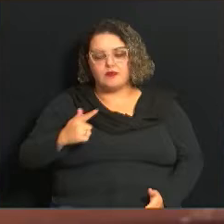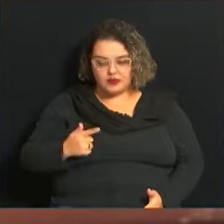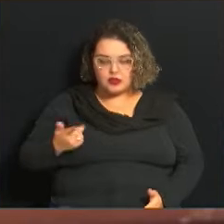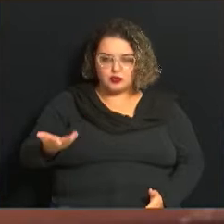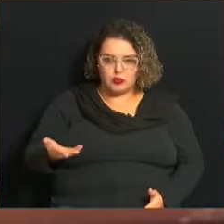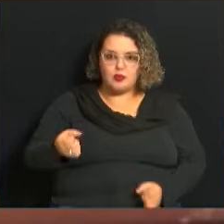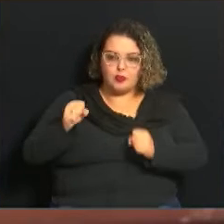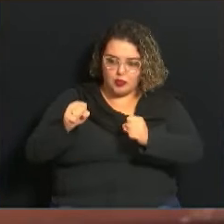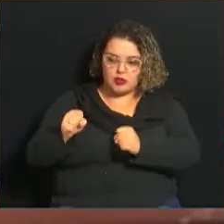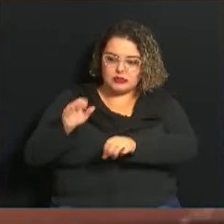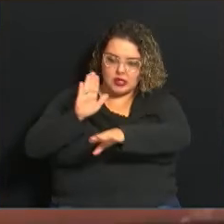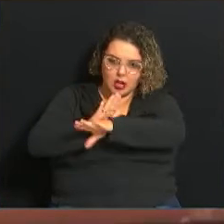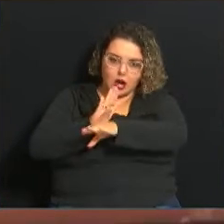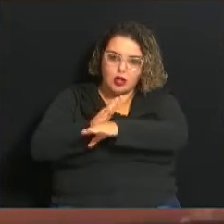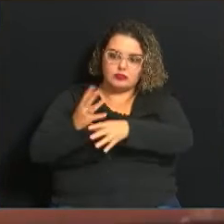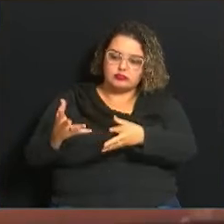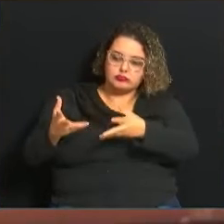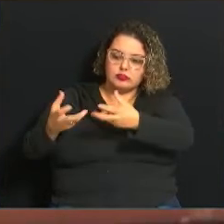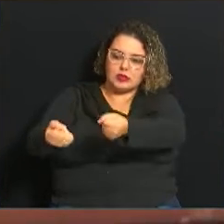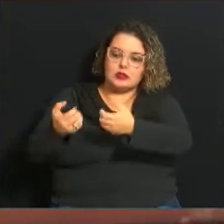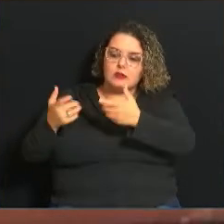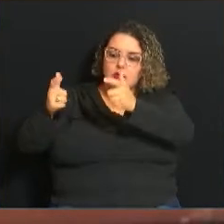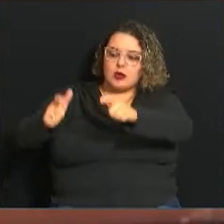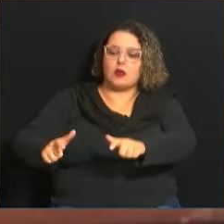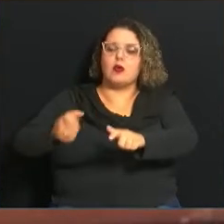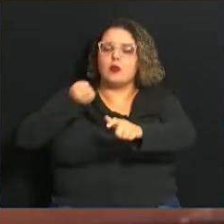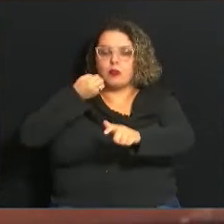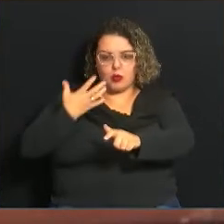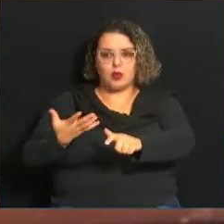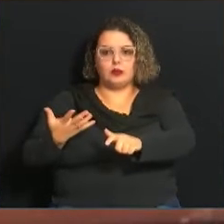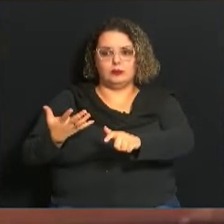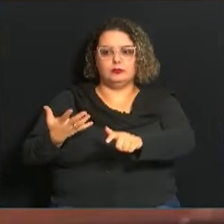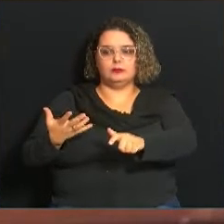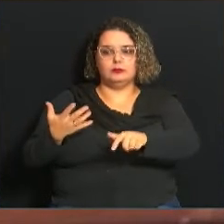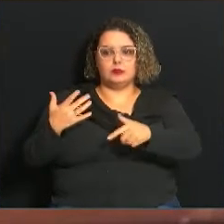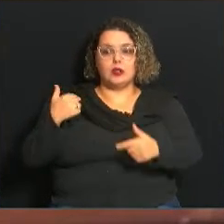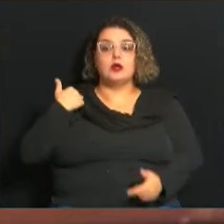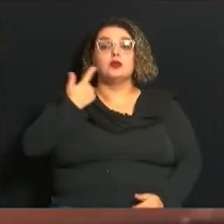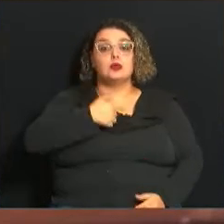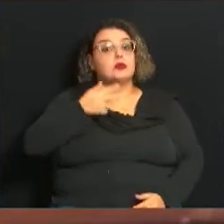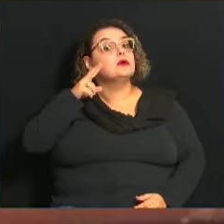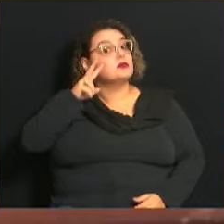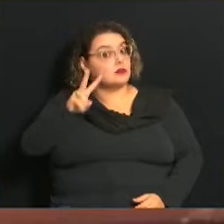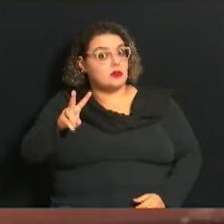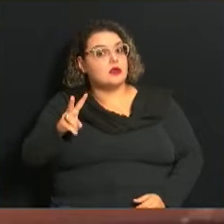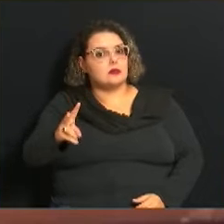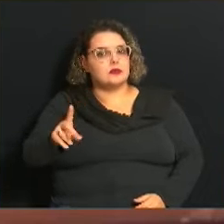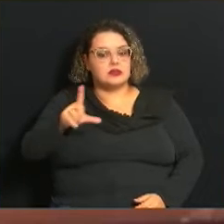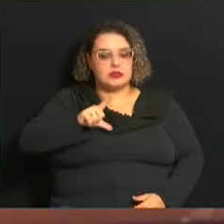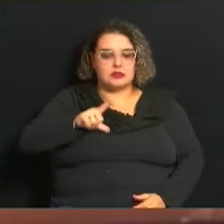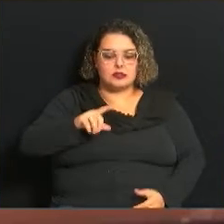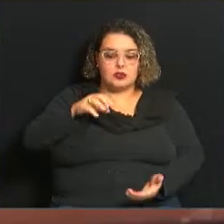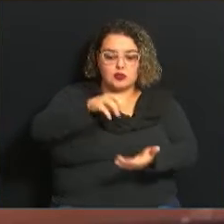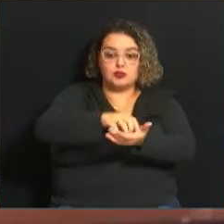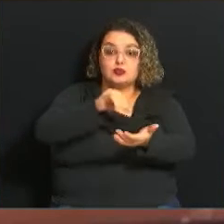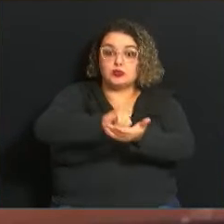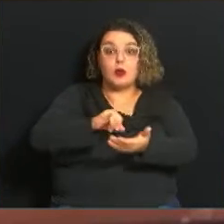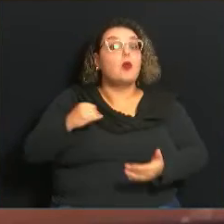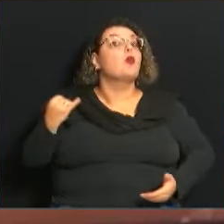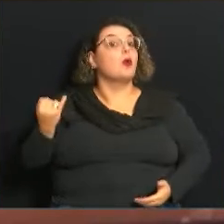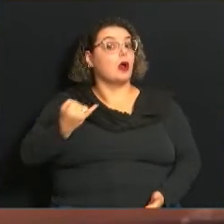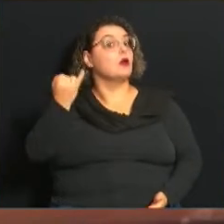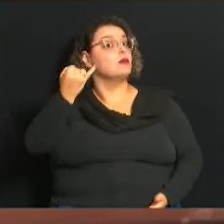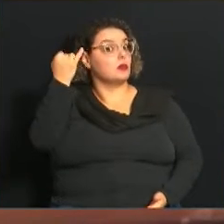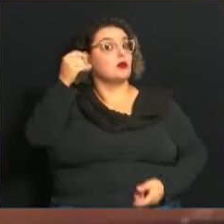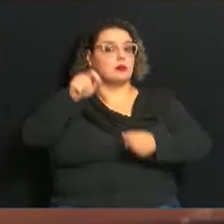possa ser agraciada com mais unidade do Bom Prato. A gente vê essa que existe no centro de cidade, o quanto ela é útil para